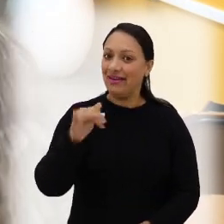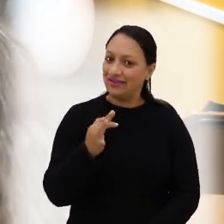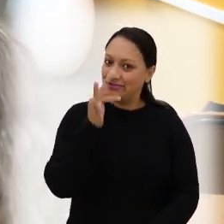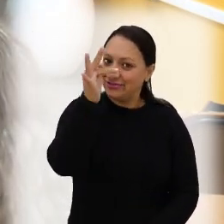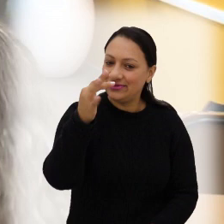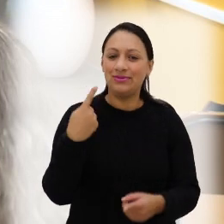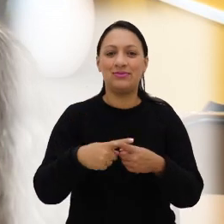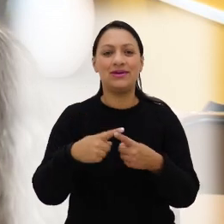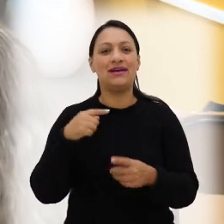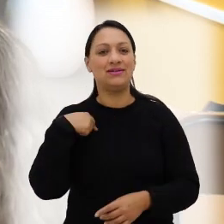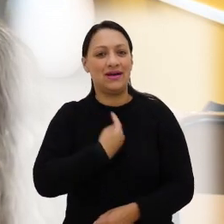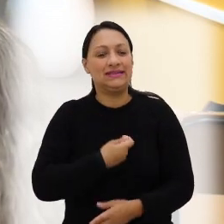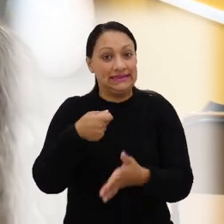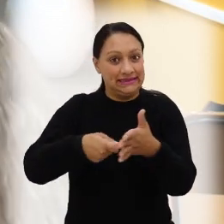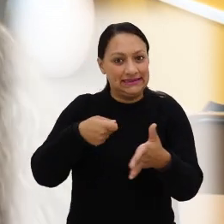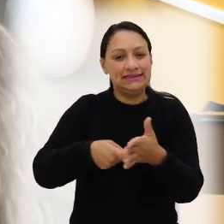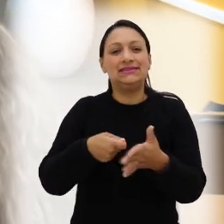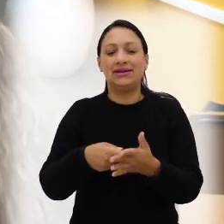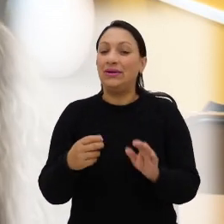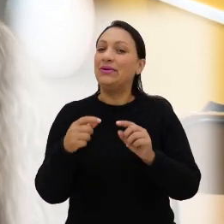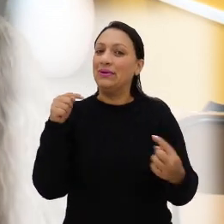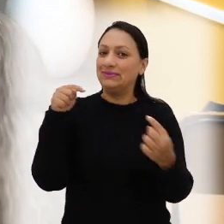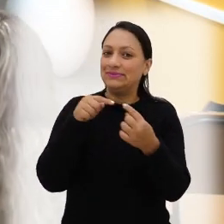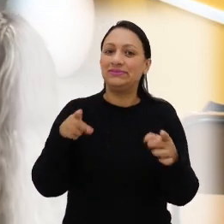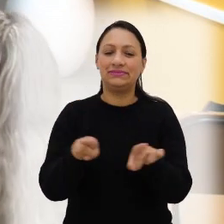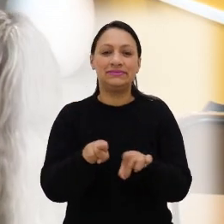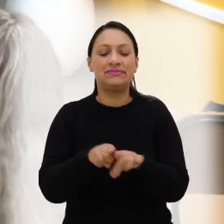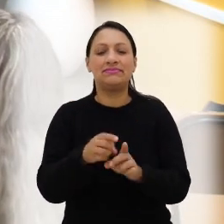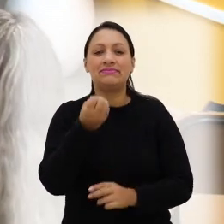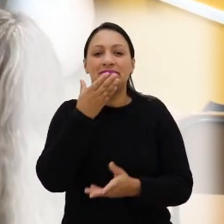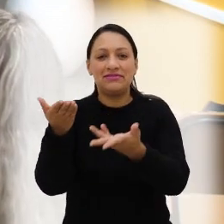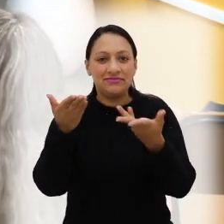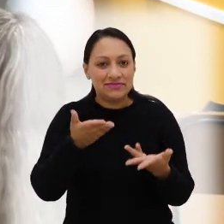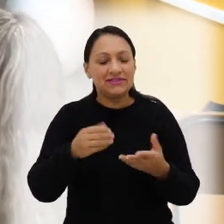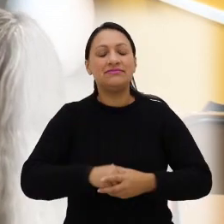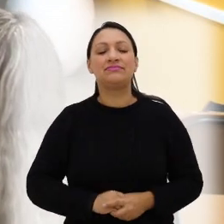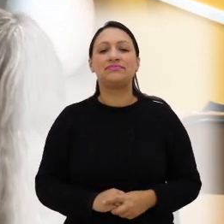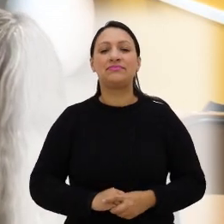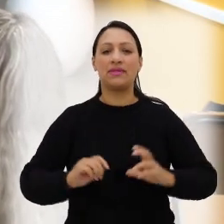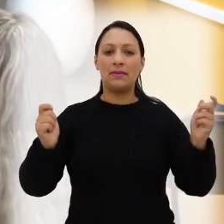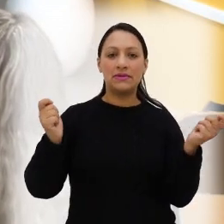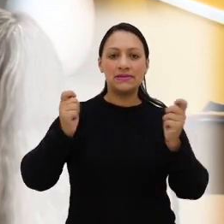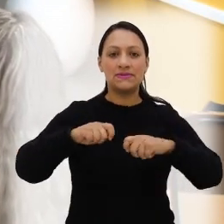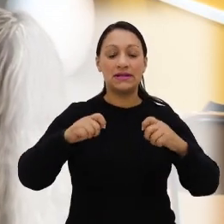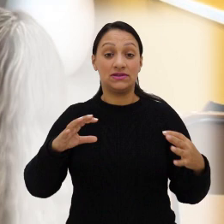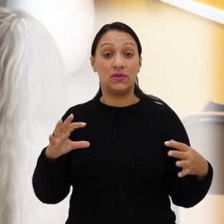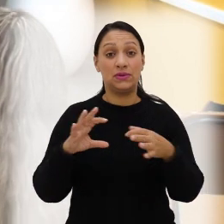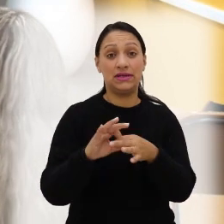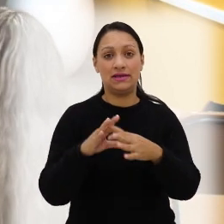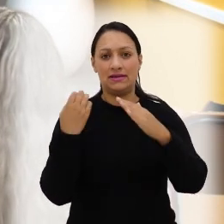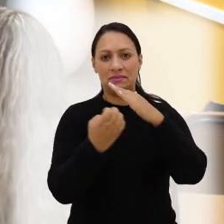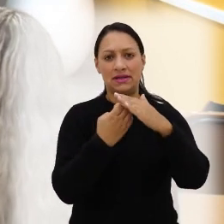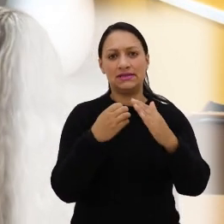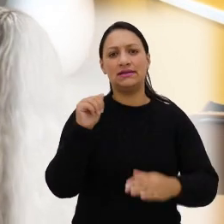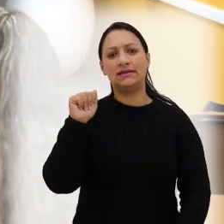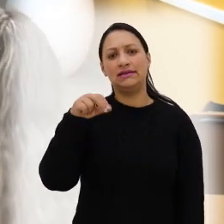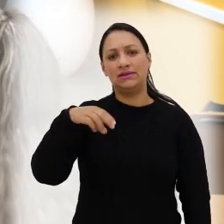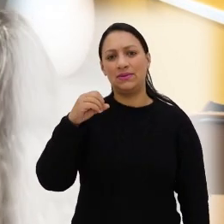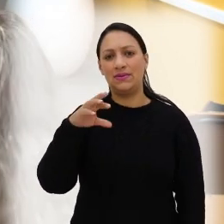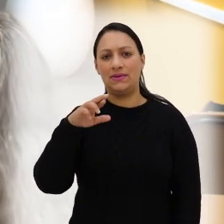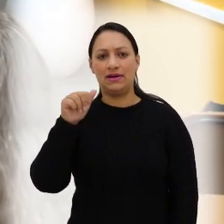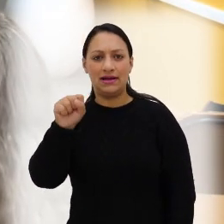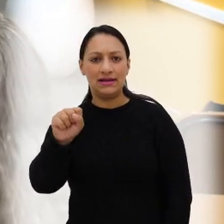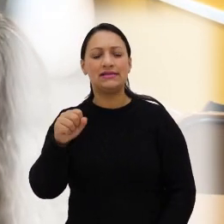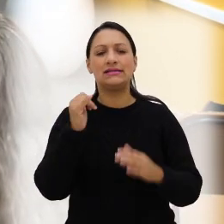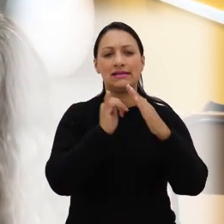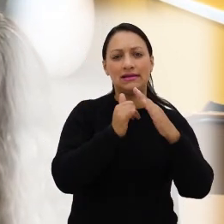proposta também, mas enfim, elas também são muito bem-vindas e com uma possibilidade de unir essas âncoras com as startups, com o ecossistema, com a Fevale,